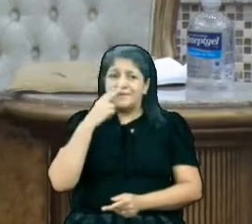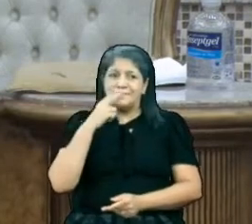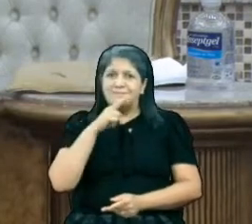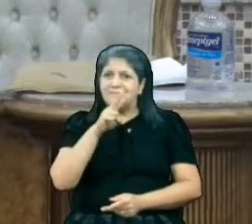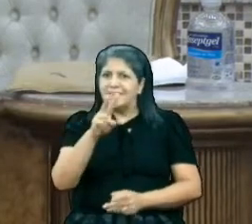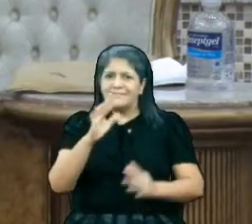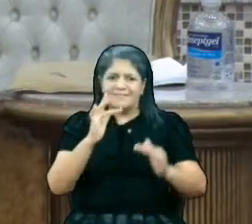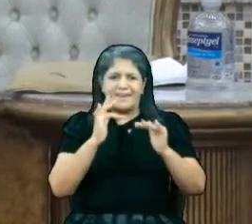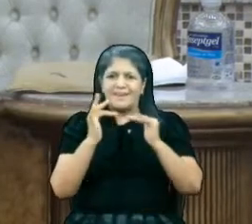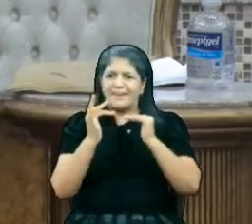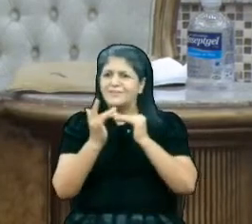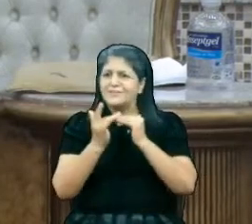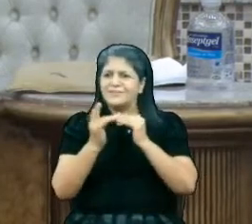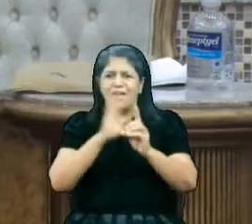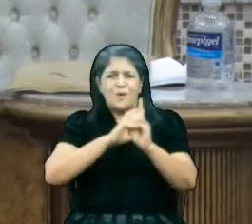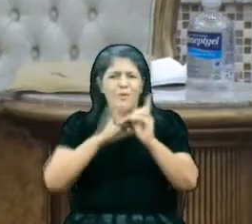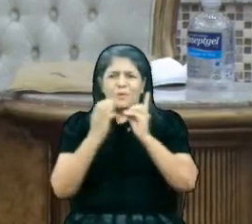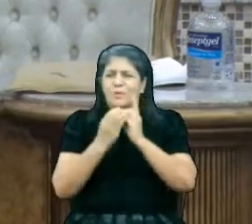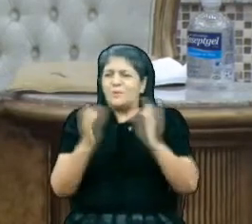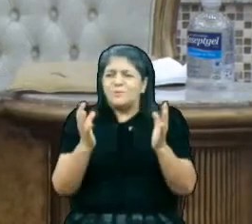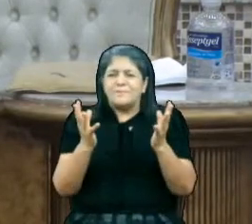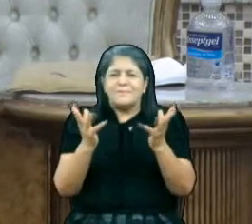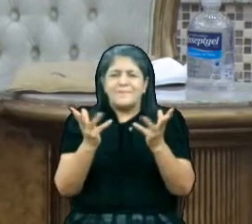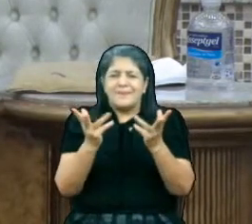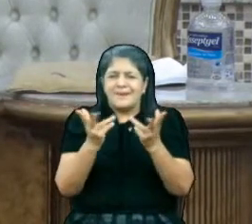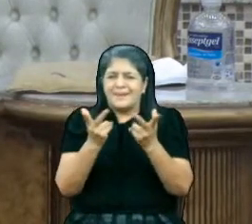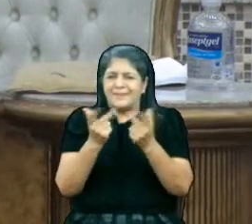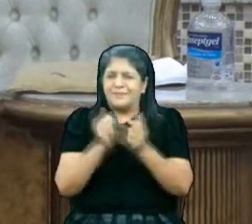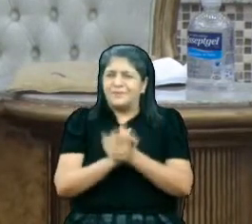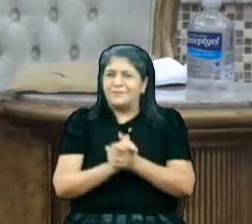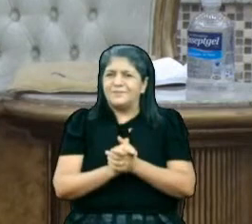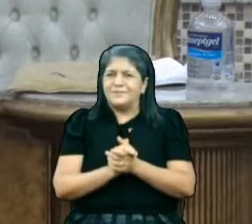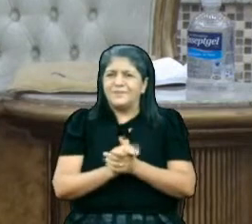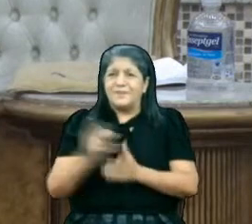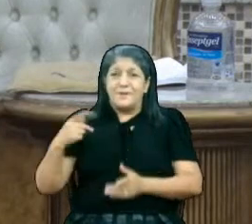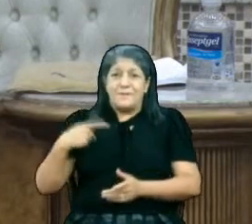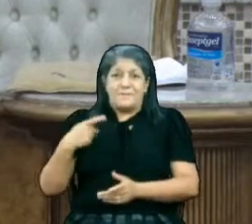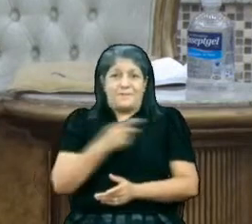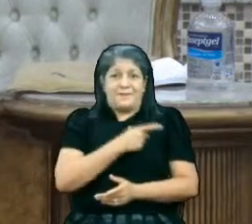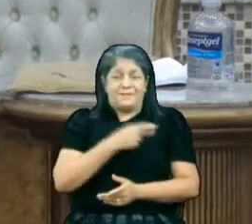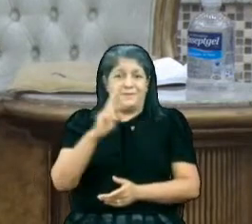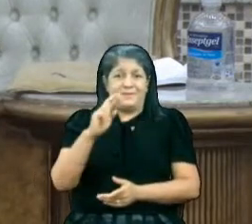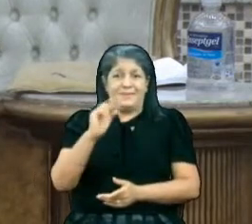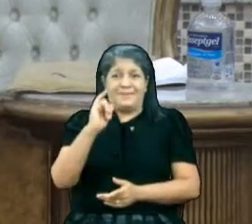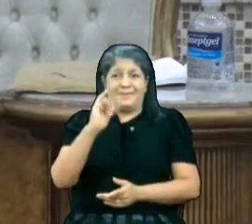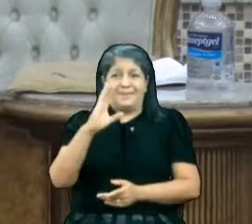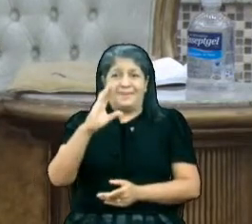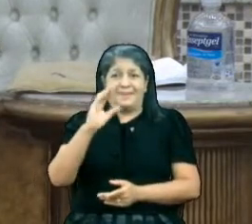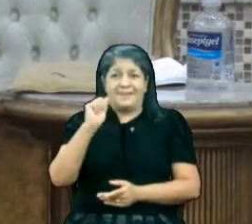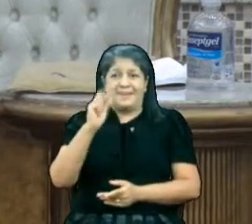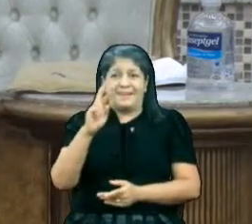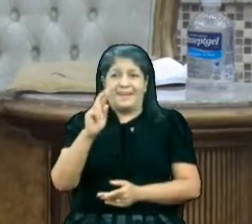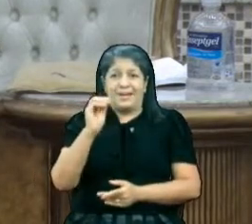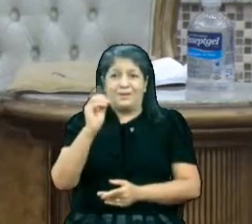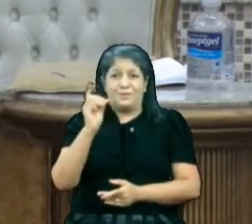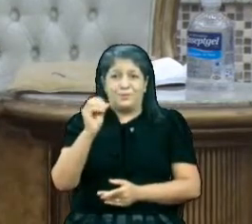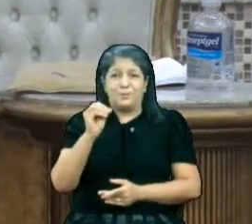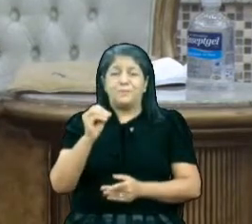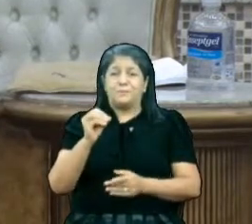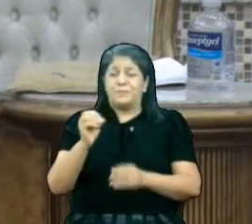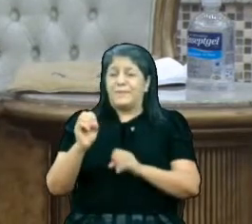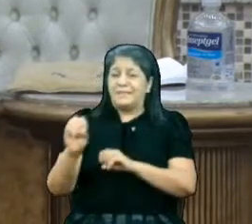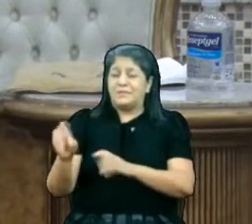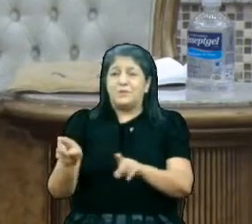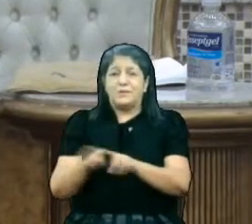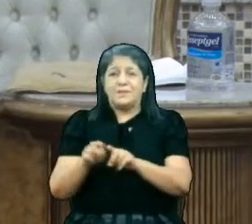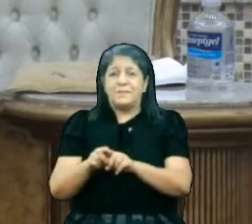Campinas aquele culto maravilhoso que pastor Ricardo trouxe a palavra no domingo pastor inox até mais